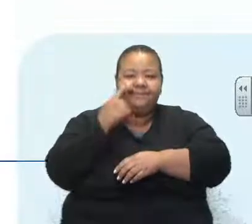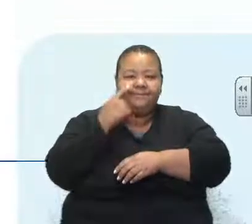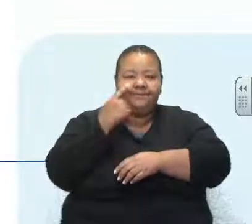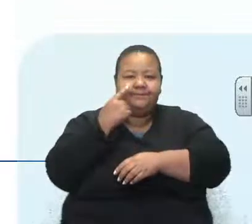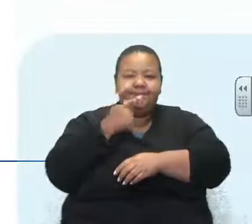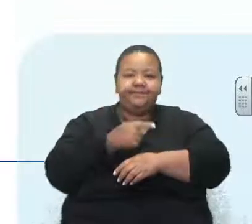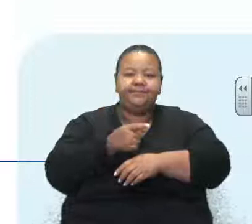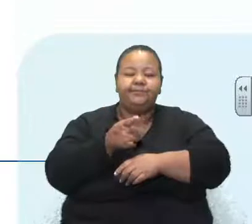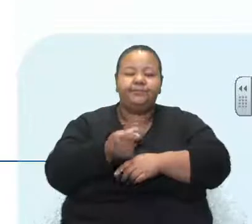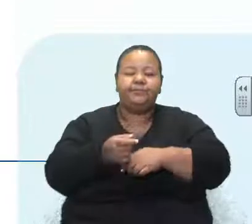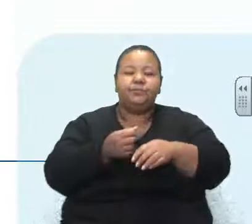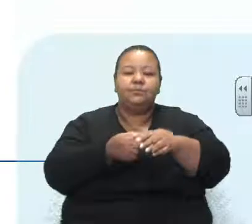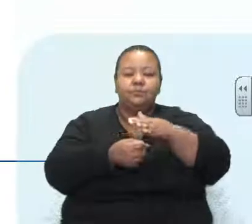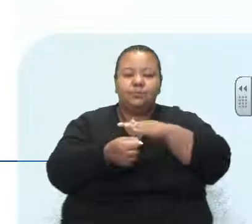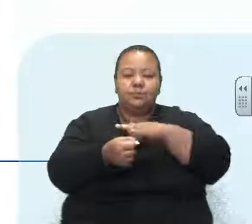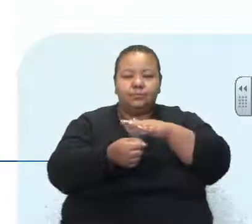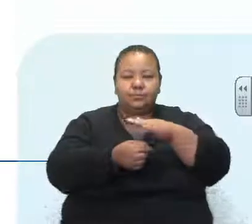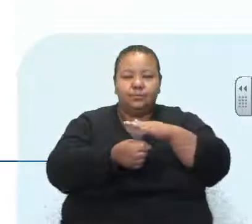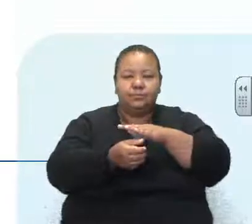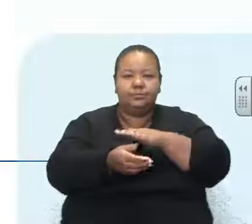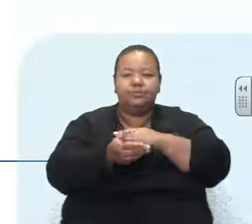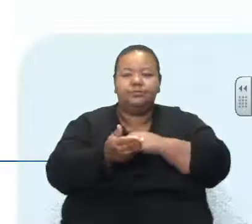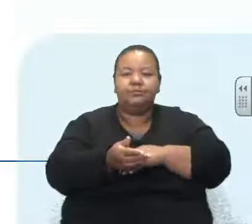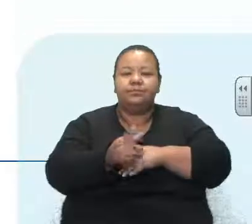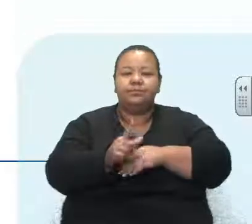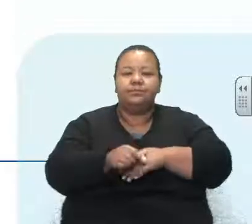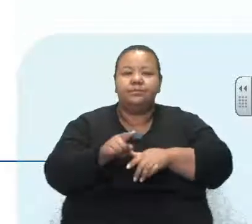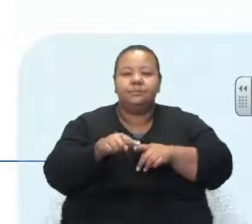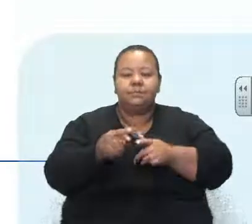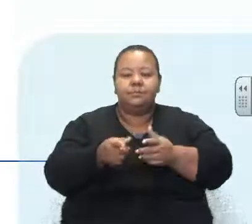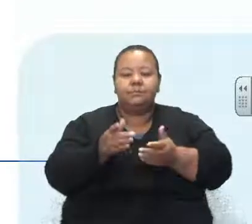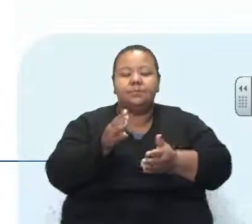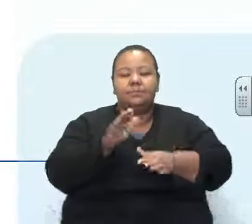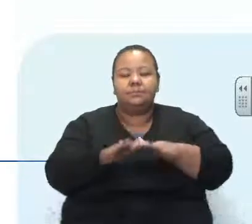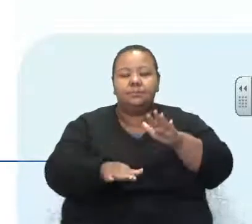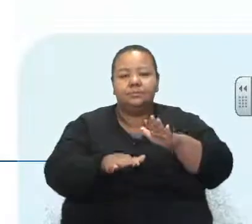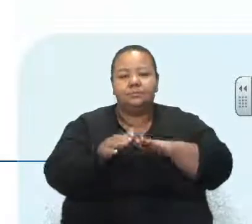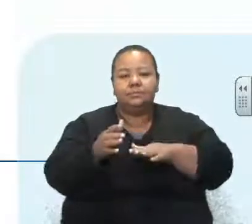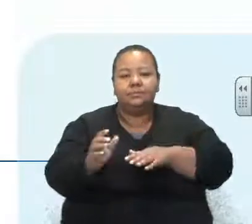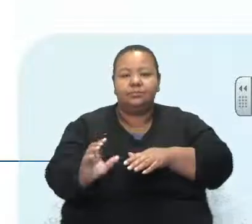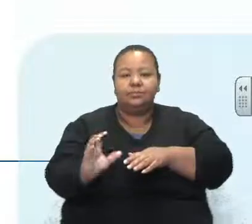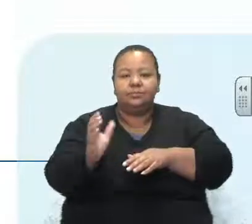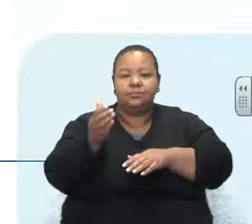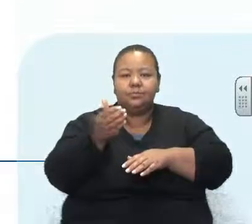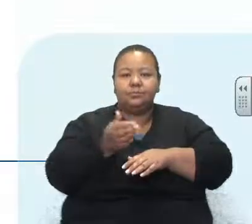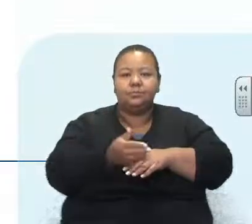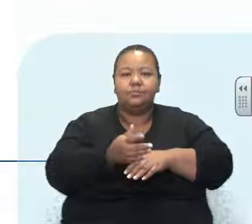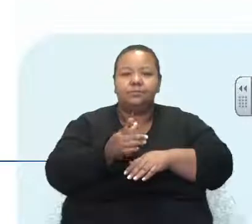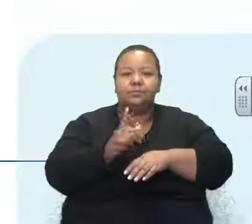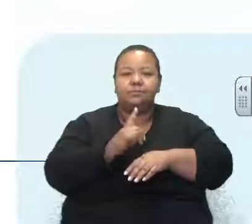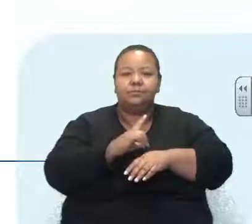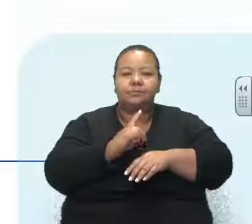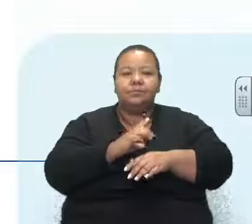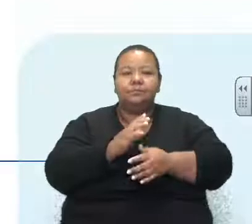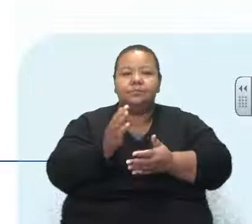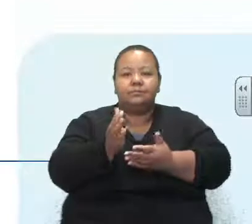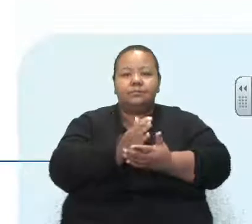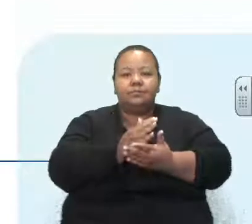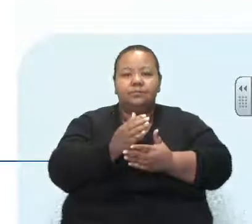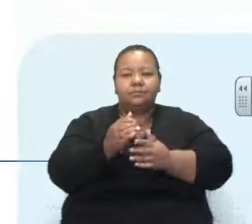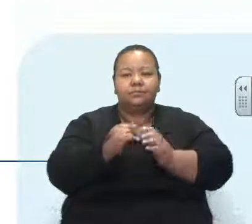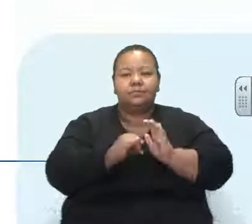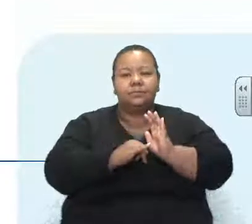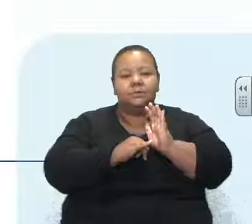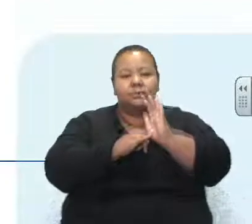troca mercadológica, ela não quer trocar seu nicho de mercado ali, mas algumas vezes acontece, e aí nós temos alguns